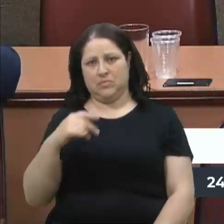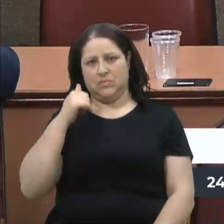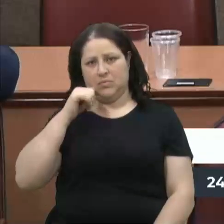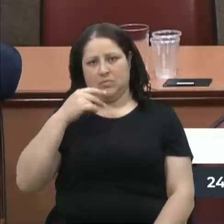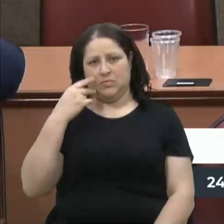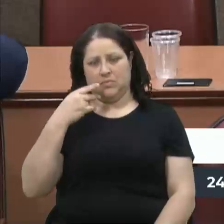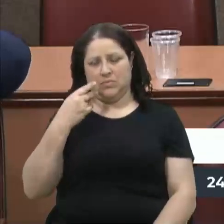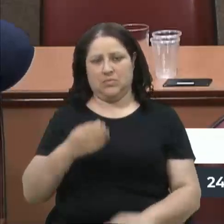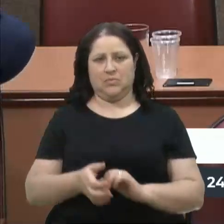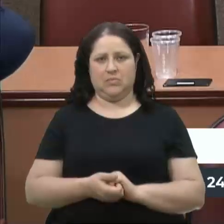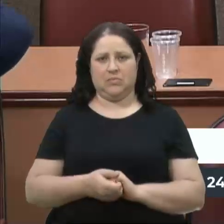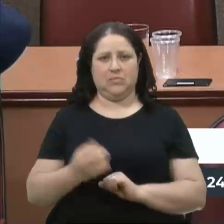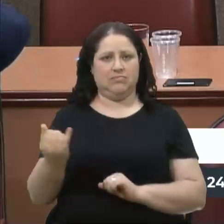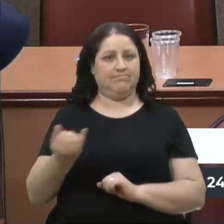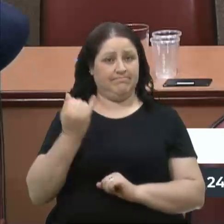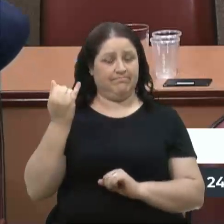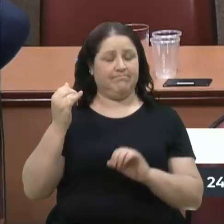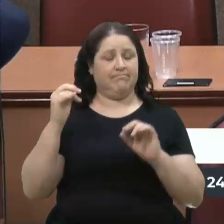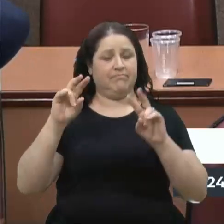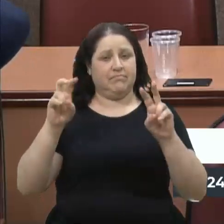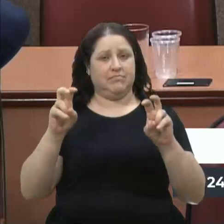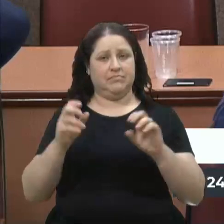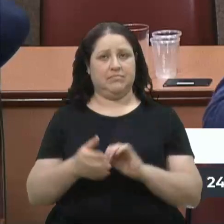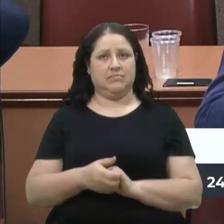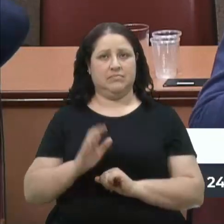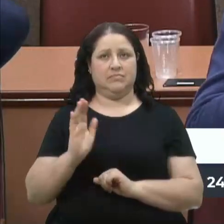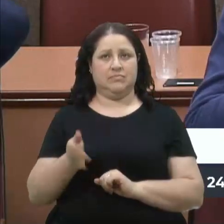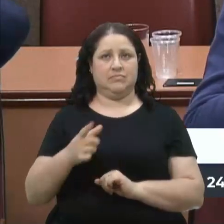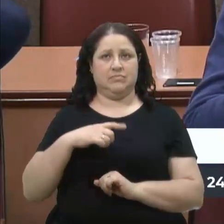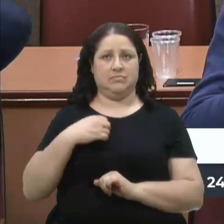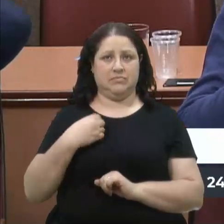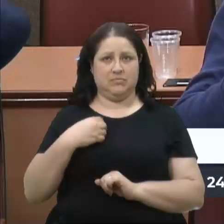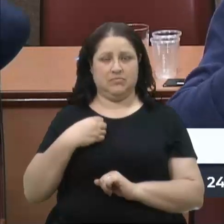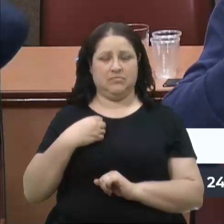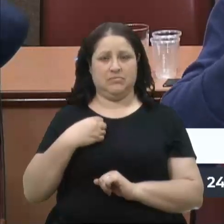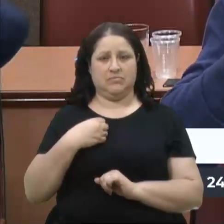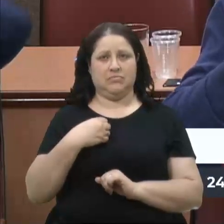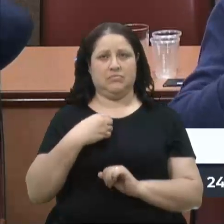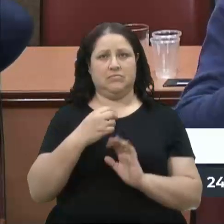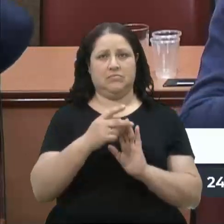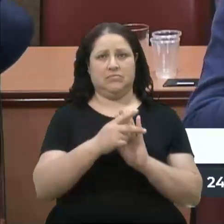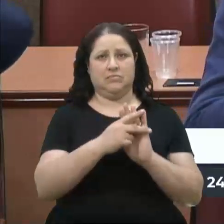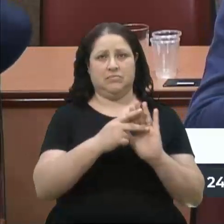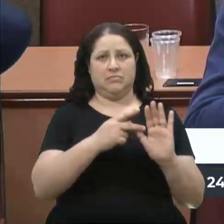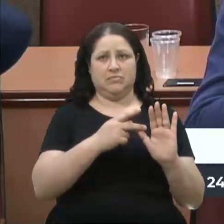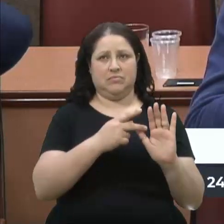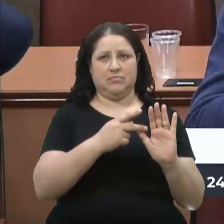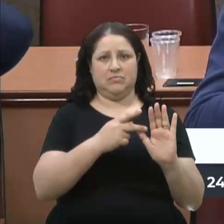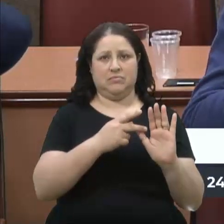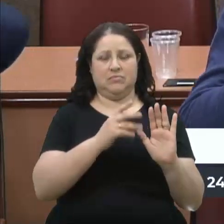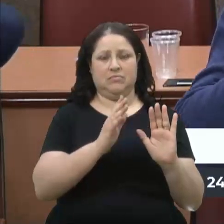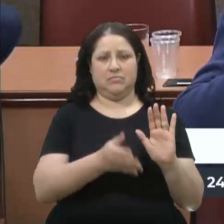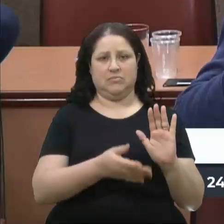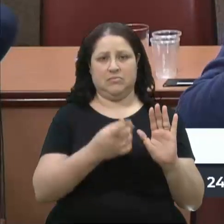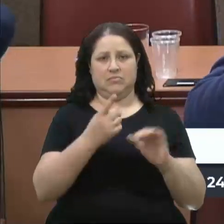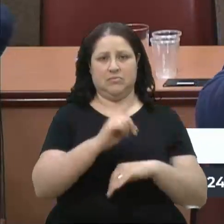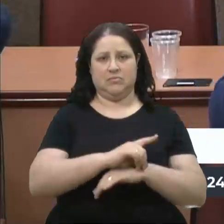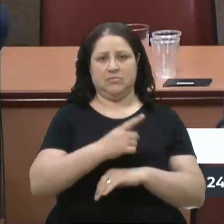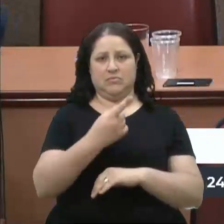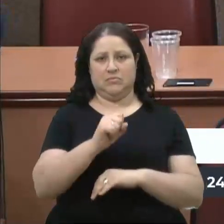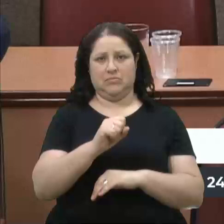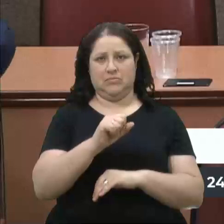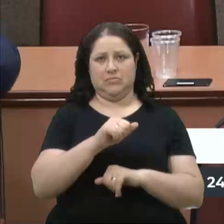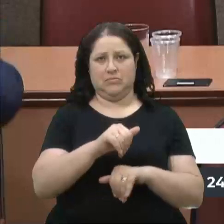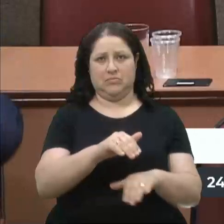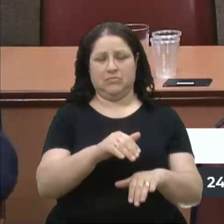importante ele já tá foi protocolado no dia 28 de Setembro temos que votar até